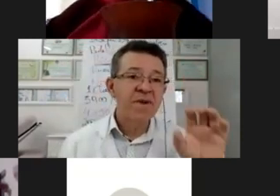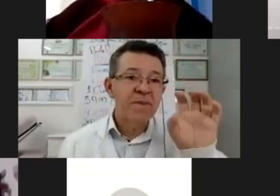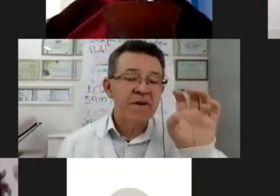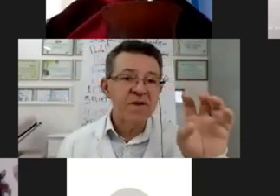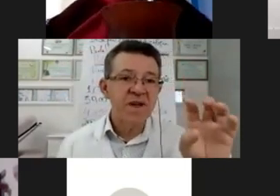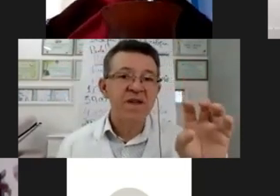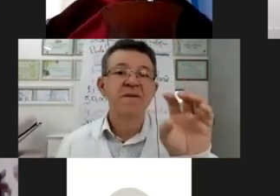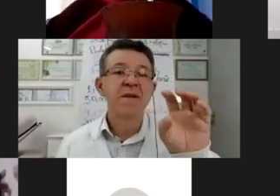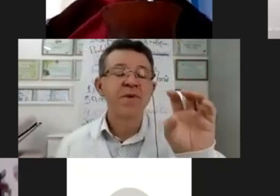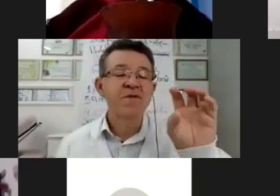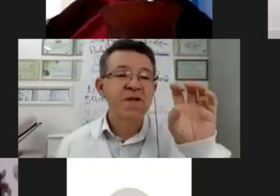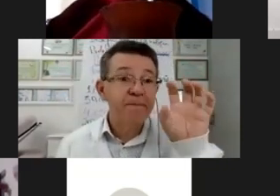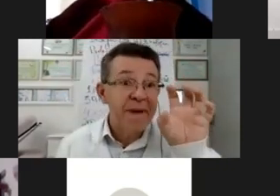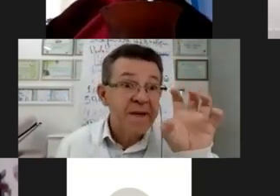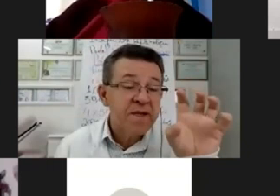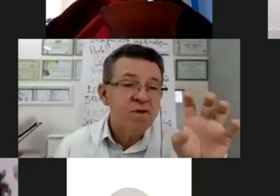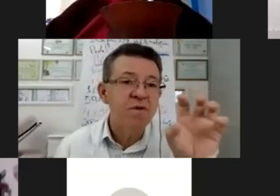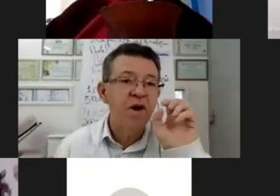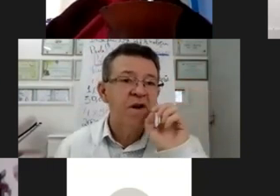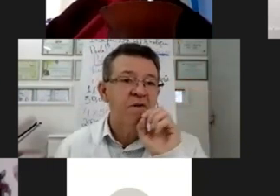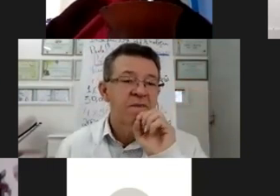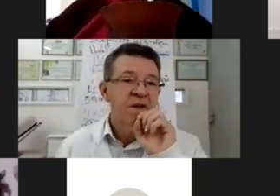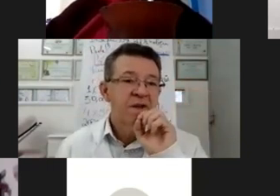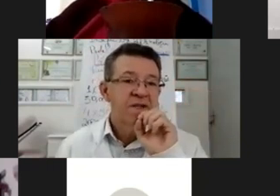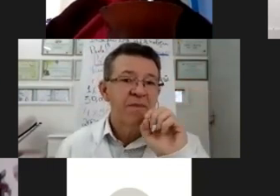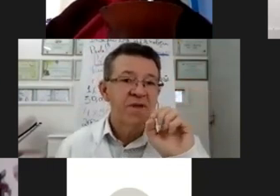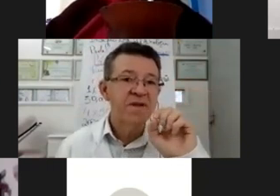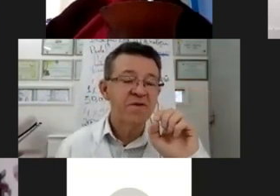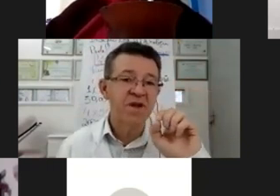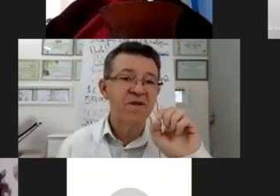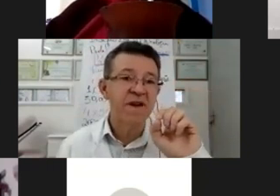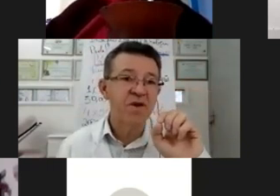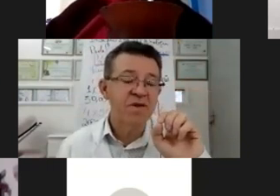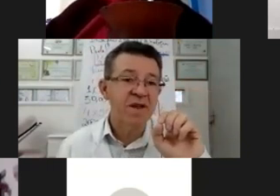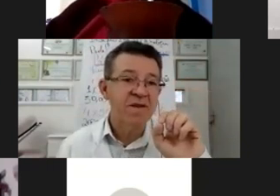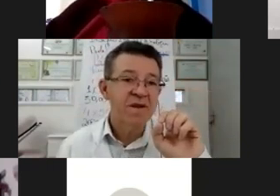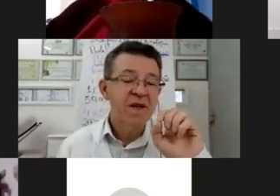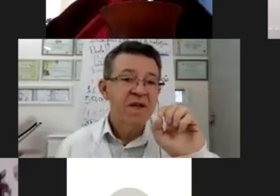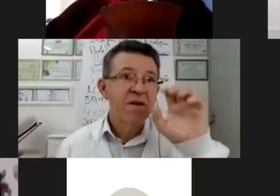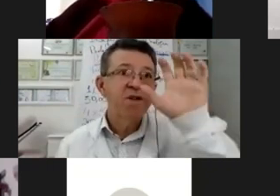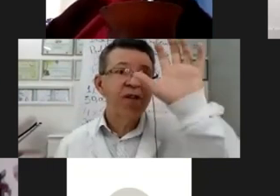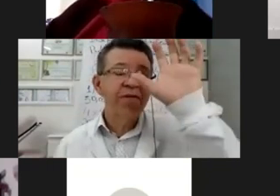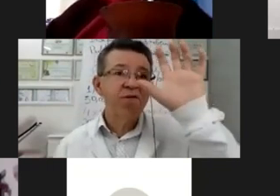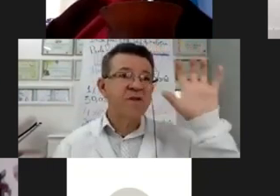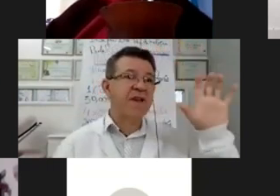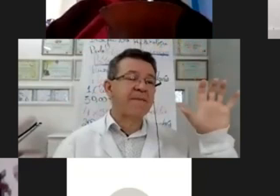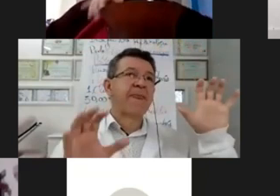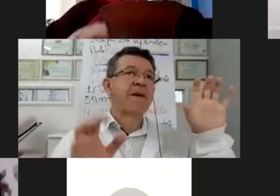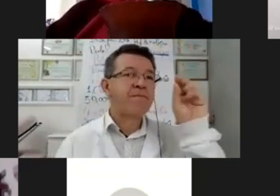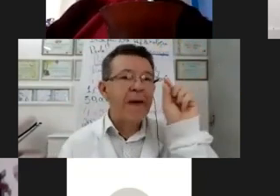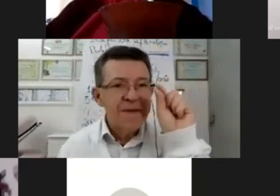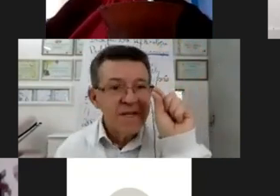Então, eu vou pedir para vocês, depois você pensa o seu órgão. Sabe o exercício que a gente fez ontem? Imagina